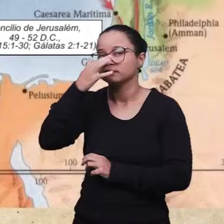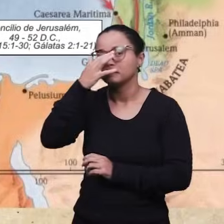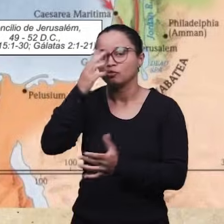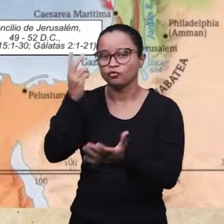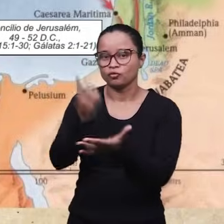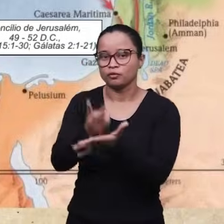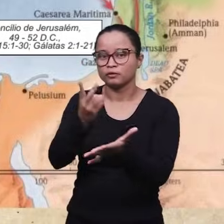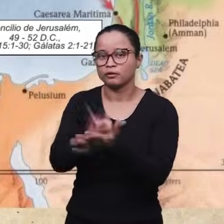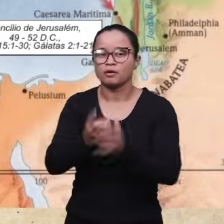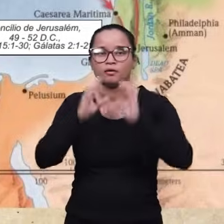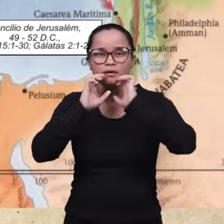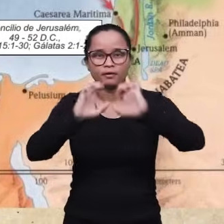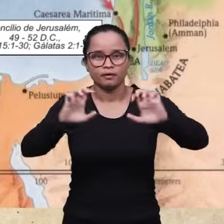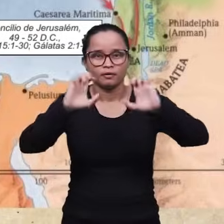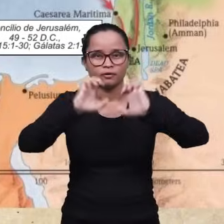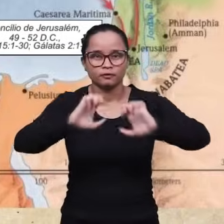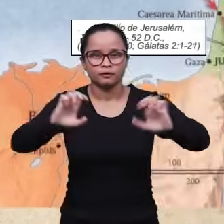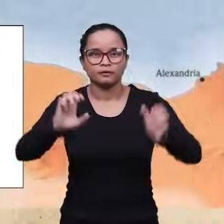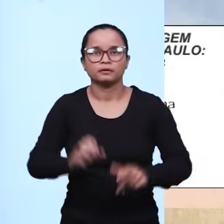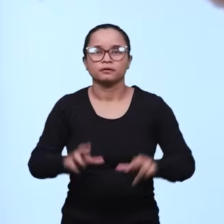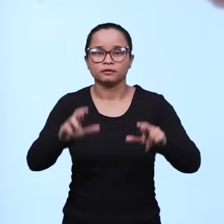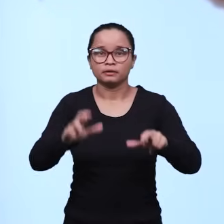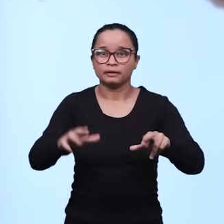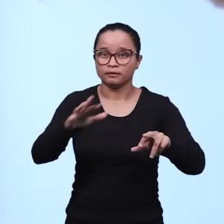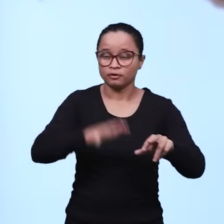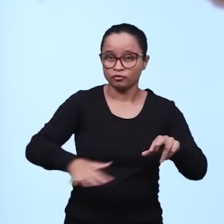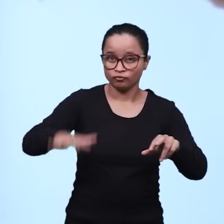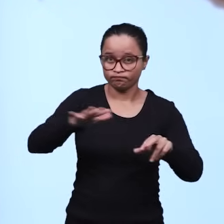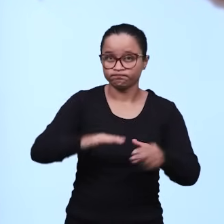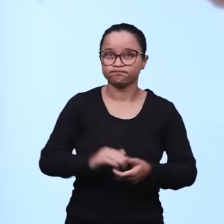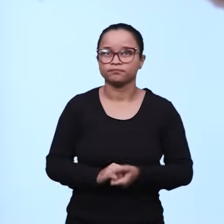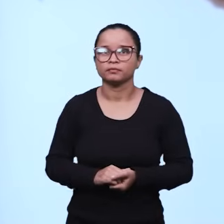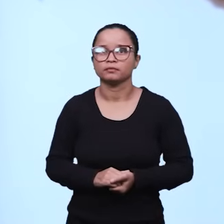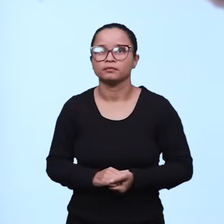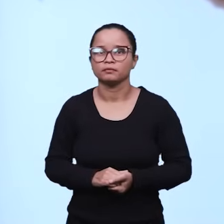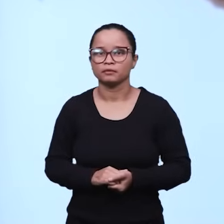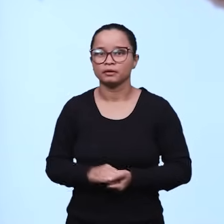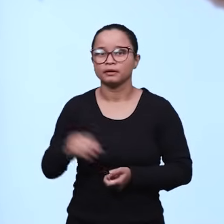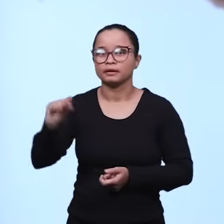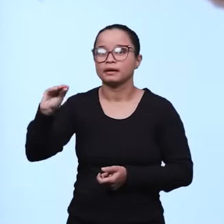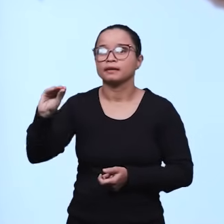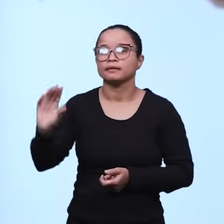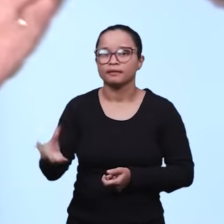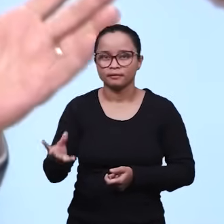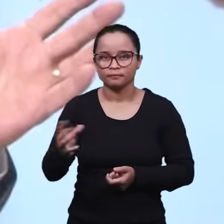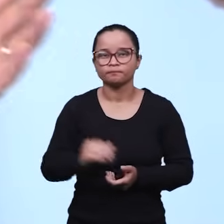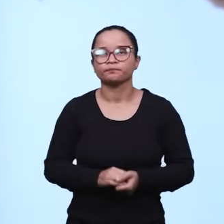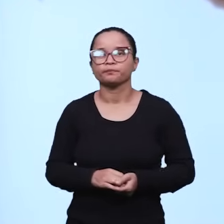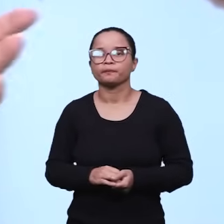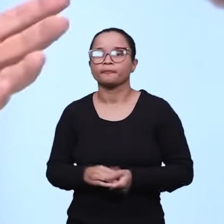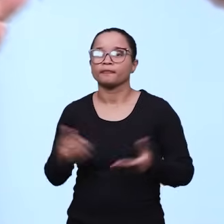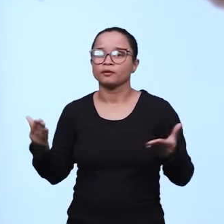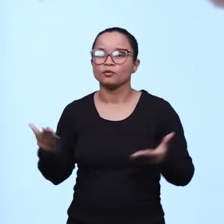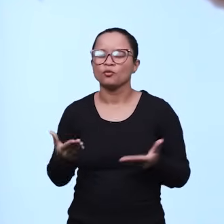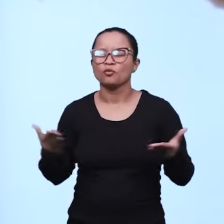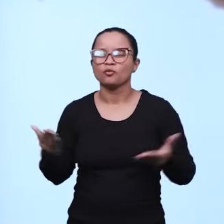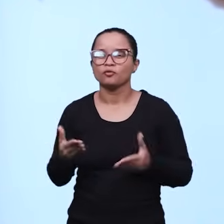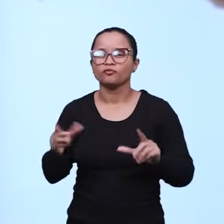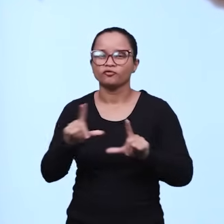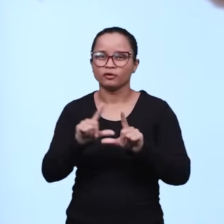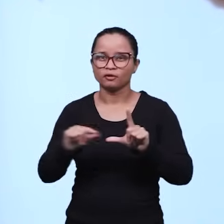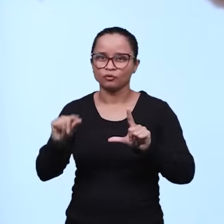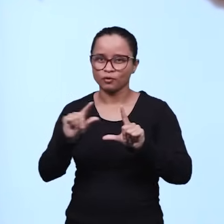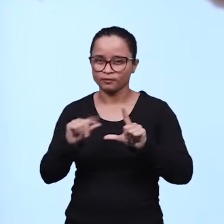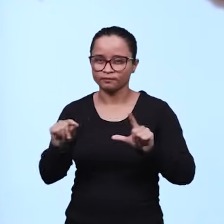continuar evangelizando nessa região que é a da Ásia, atual Turquia. E